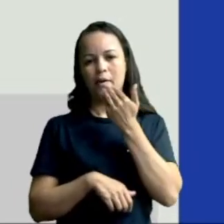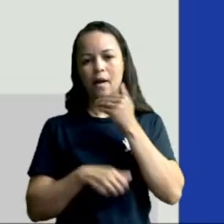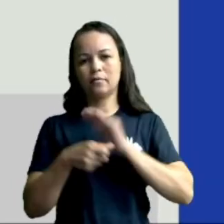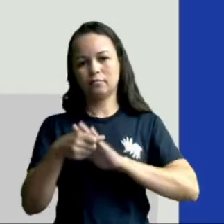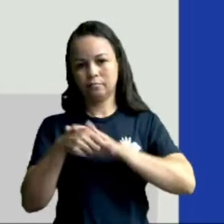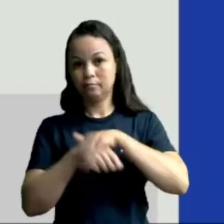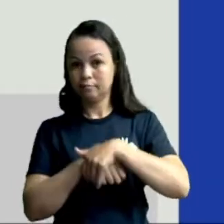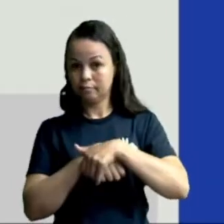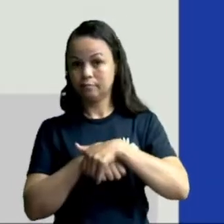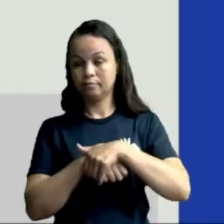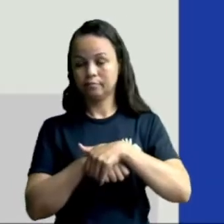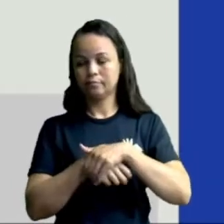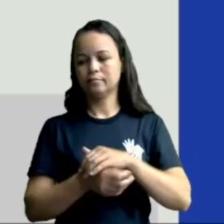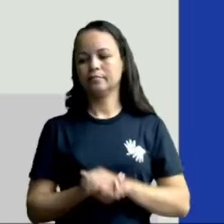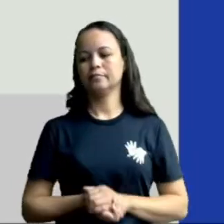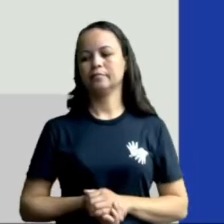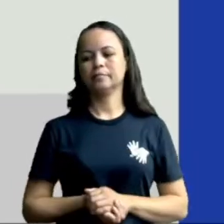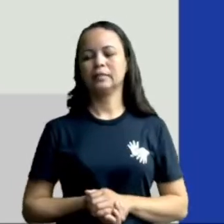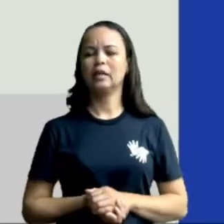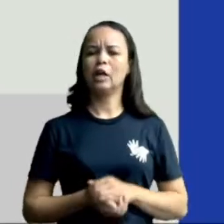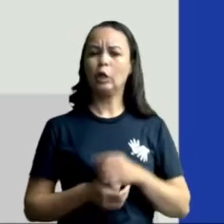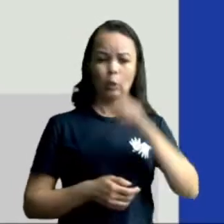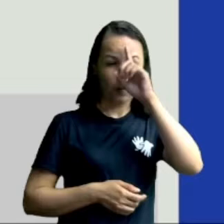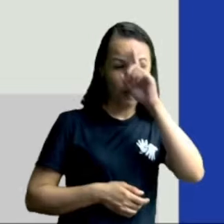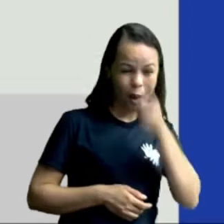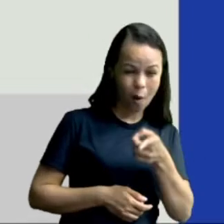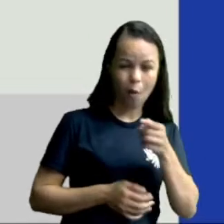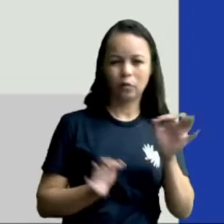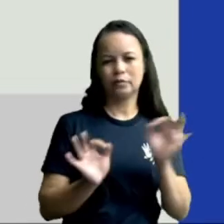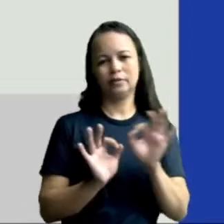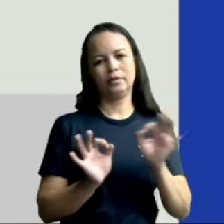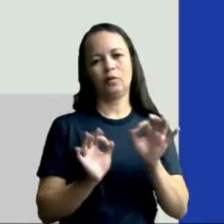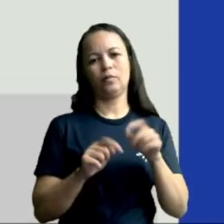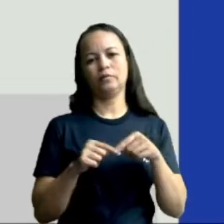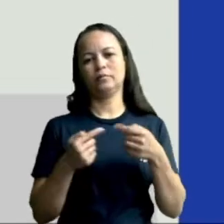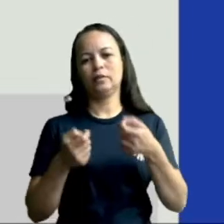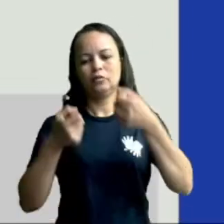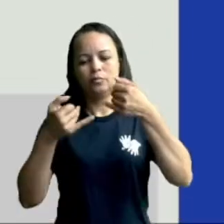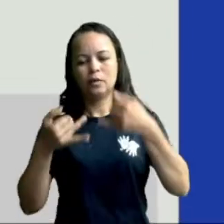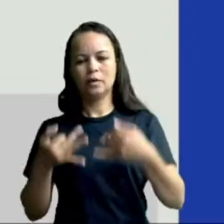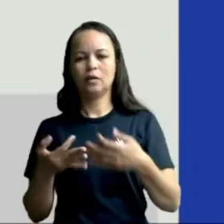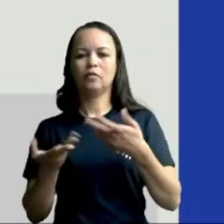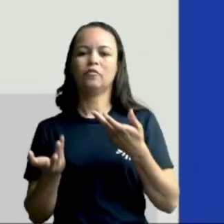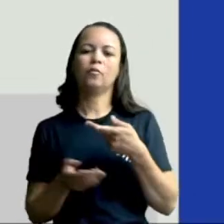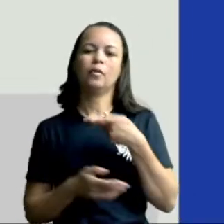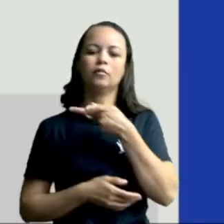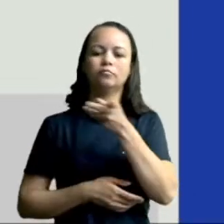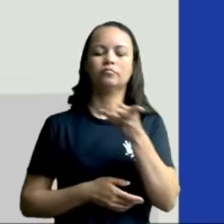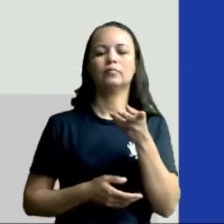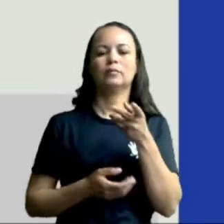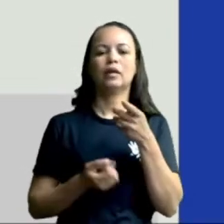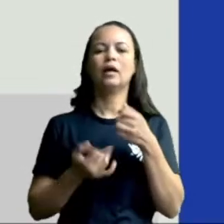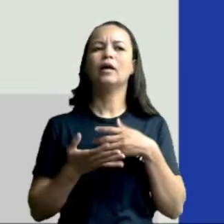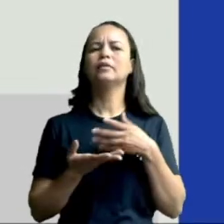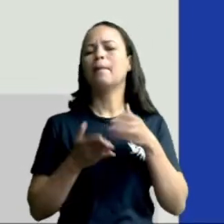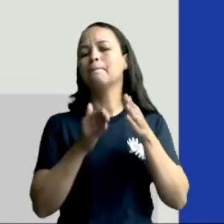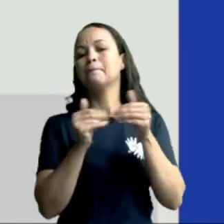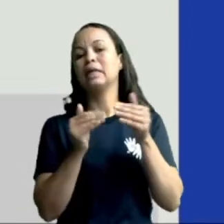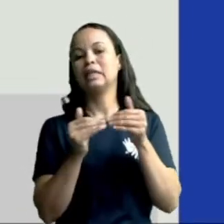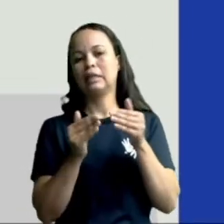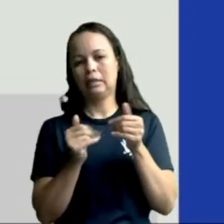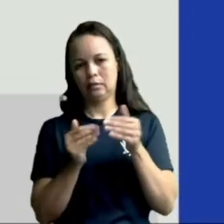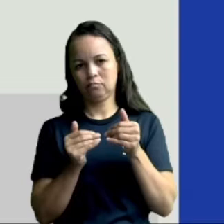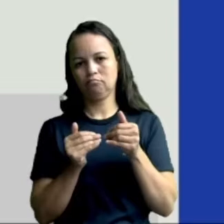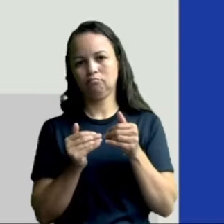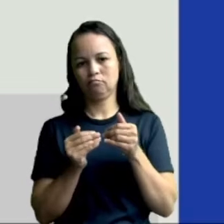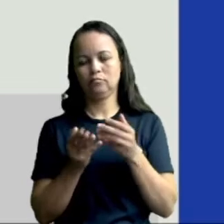de forma educada, que segue a mesma lógica de fazer o convite, só que aí a gente está pedindo, né? Foi